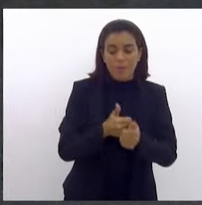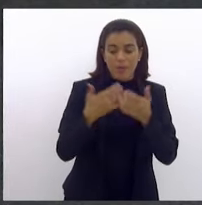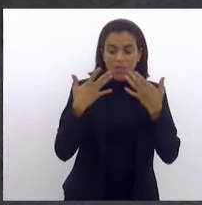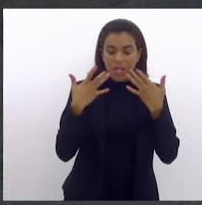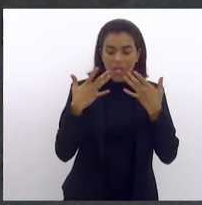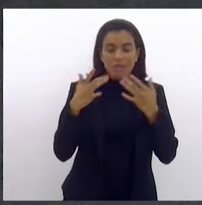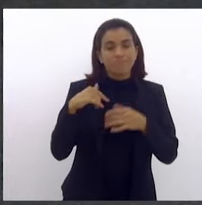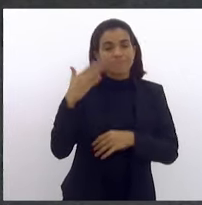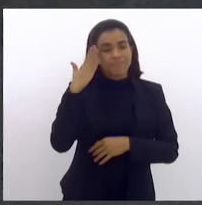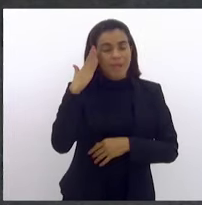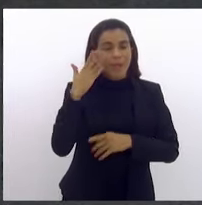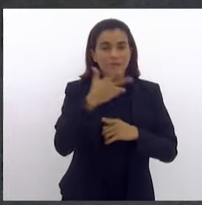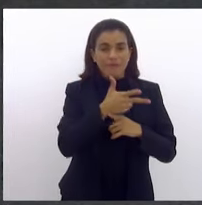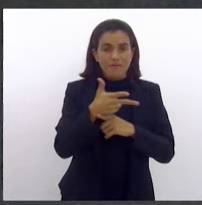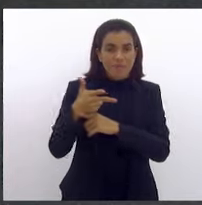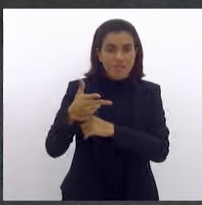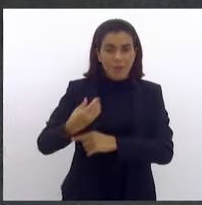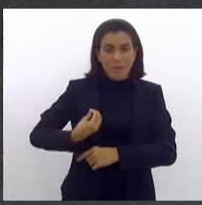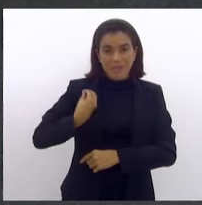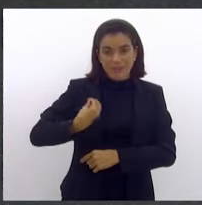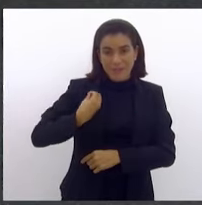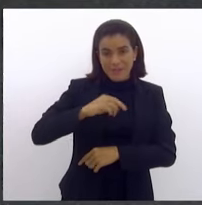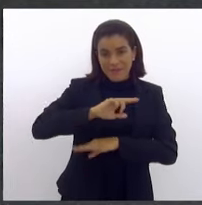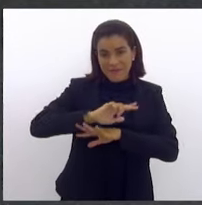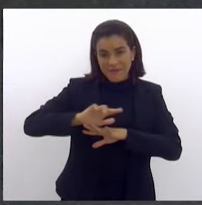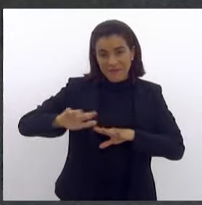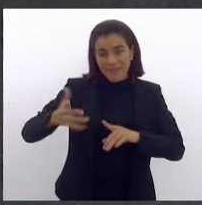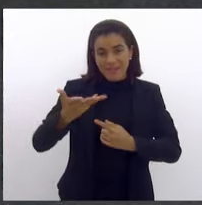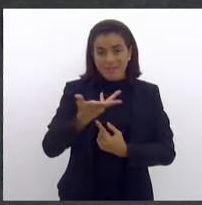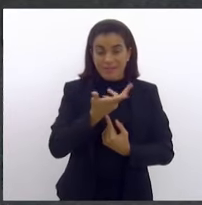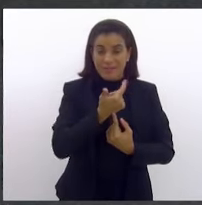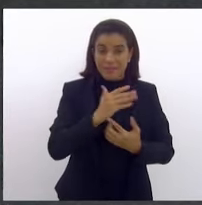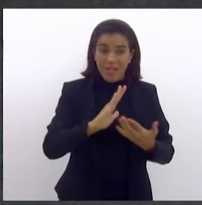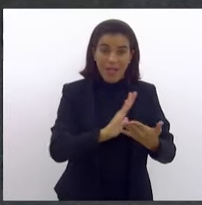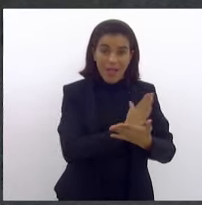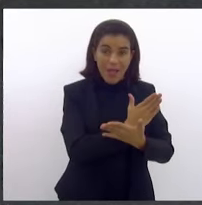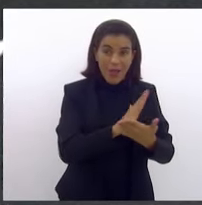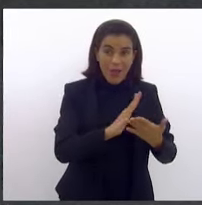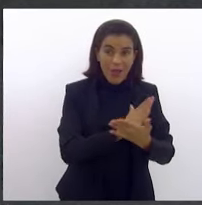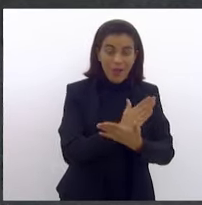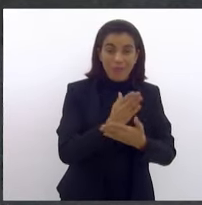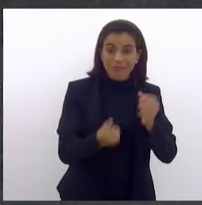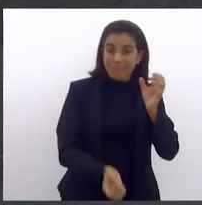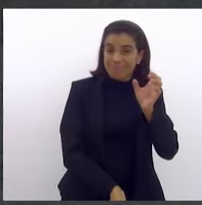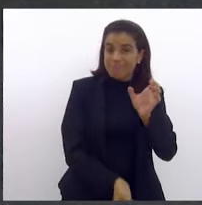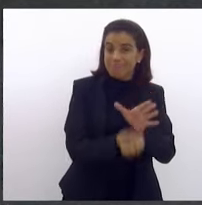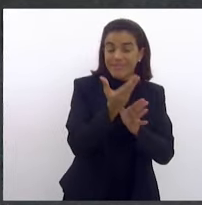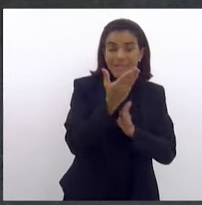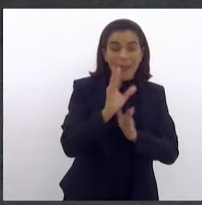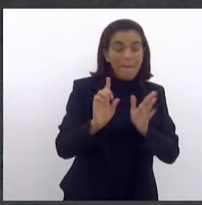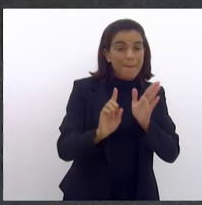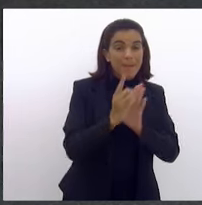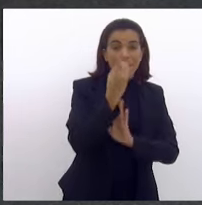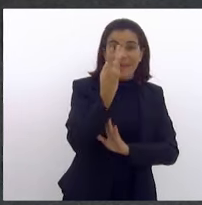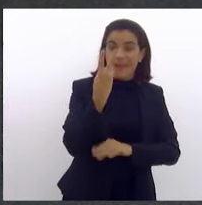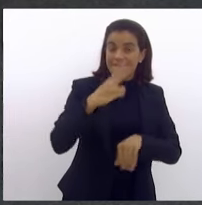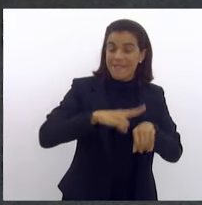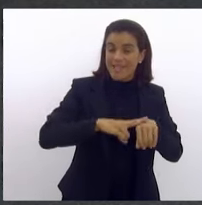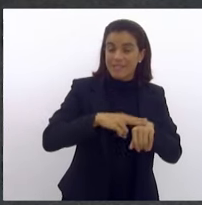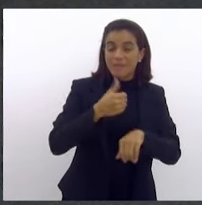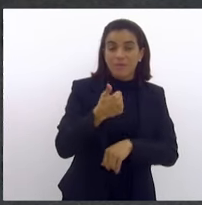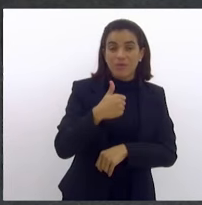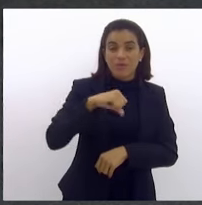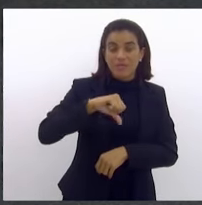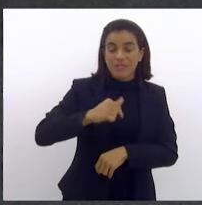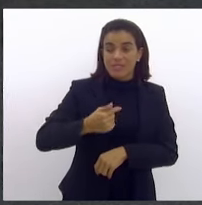um vídeo com a participação de vários artistas, uns, inclusive, que foram na estreia do Teatro Vila Lobos, em 1979,